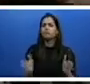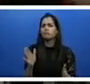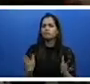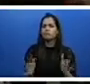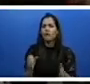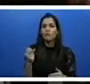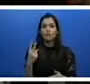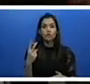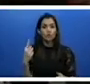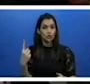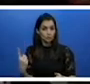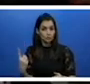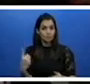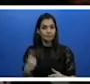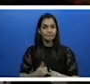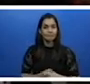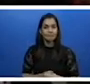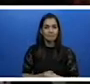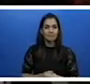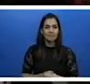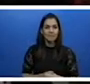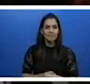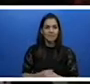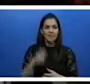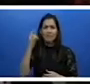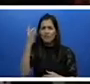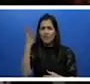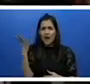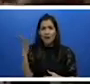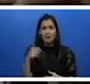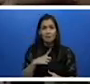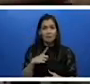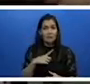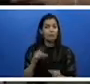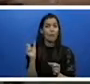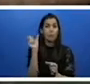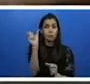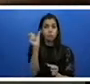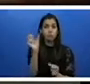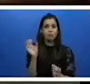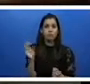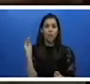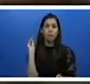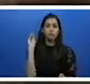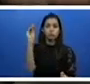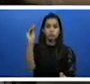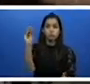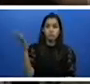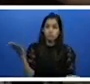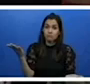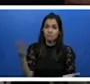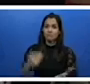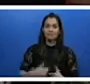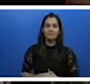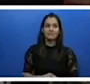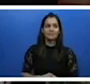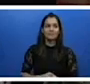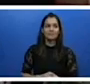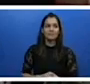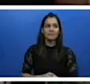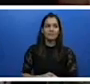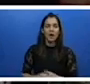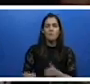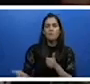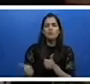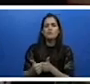Tá muito fácil aqui, né, pessoal? Tá até um buraquinho aqui, não tá? Então, marque a posição aproximada do número 21.